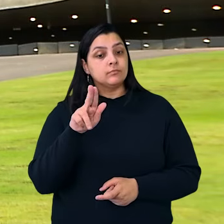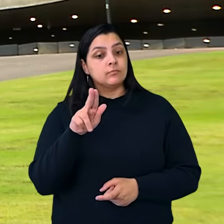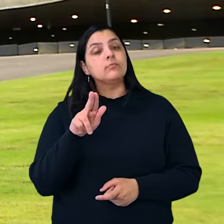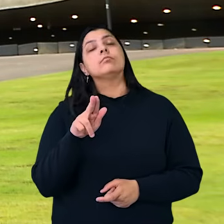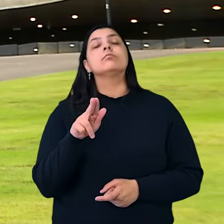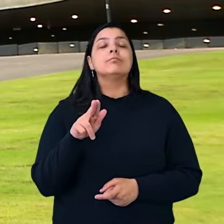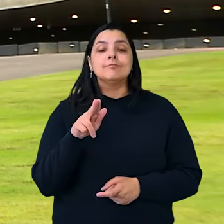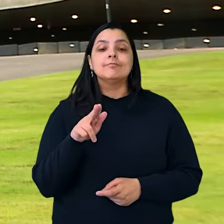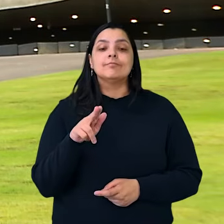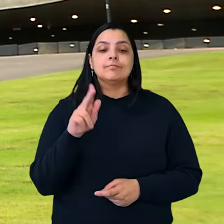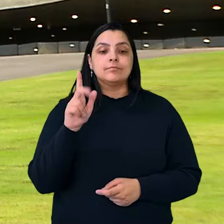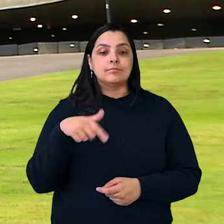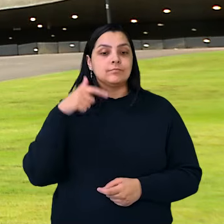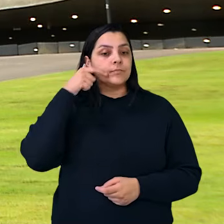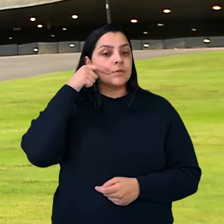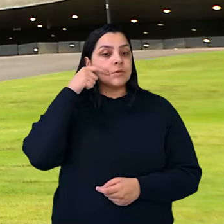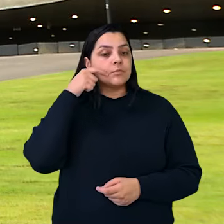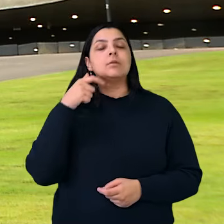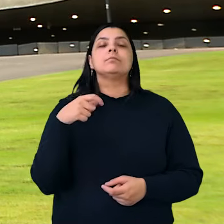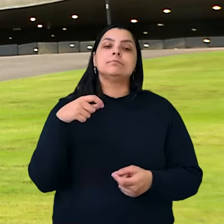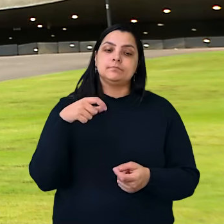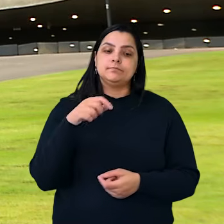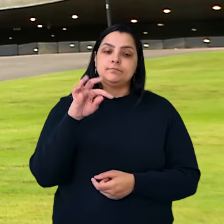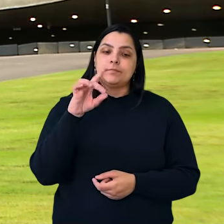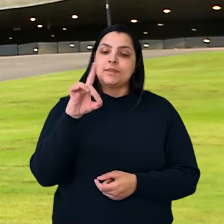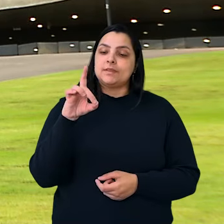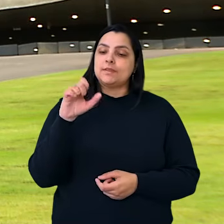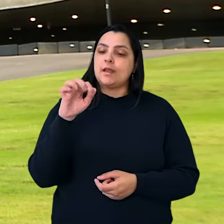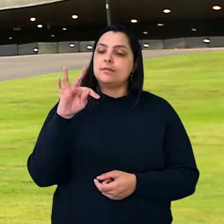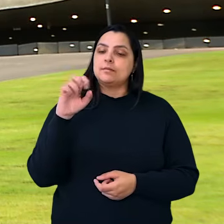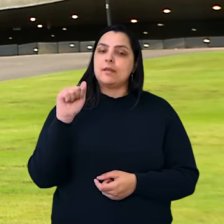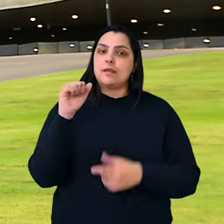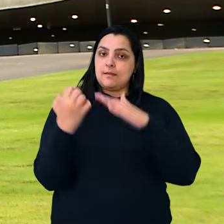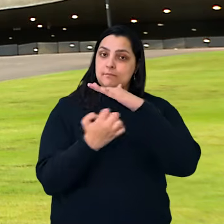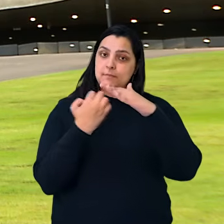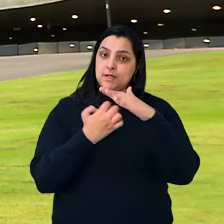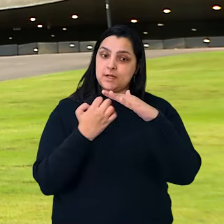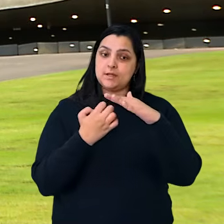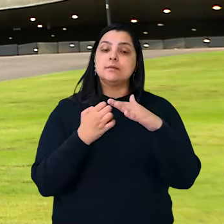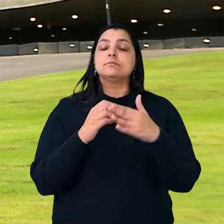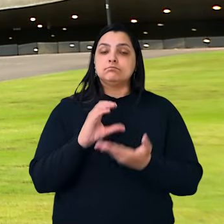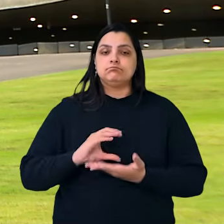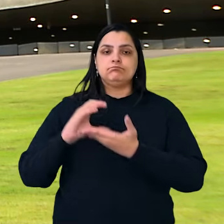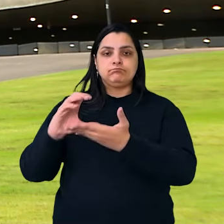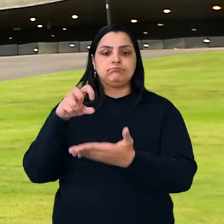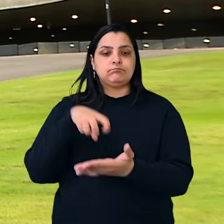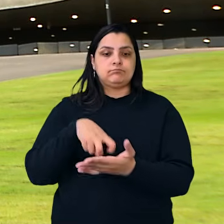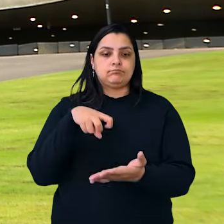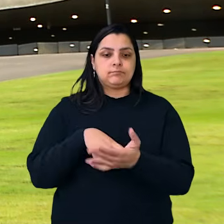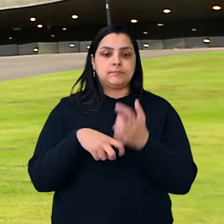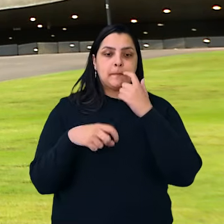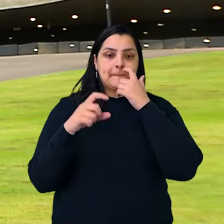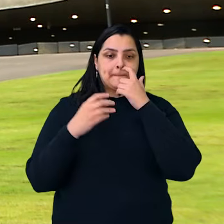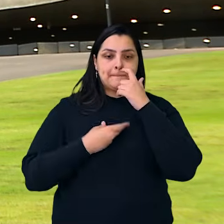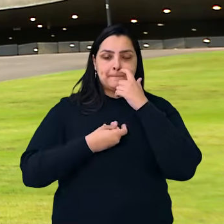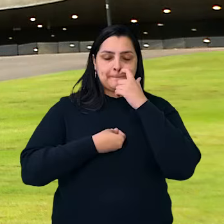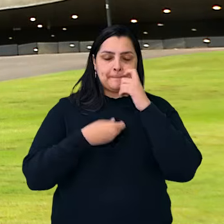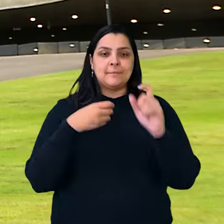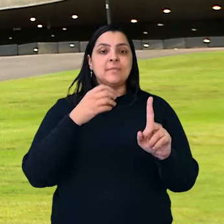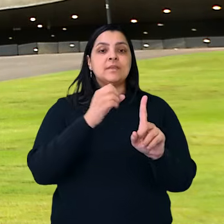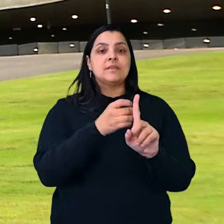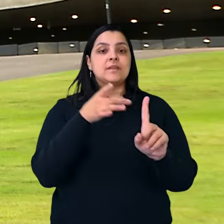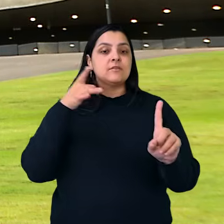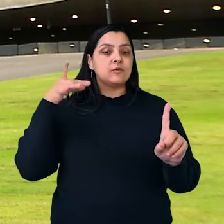a Datamétrica Teleatendimento foi condenada a indenizar a trabalhadora em R$10 mil por